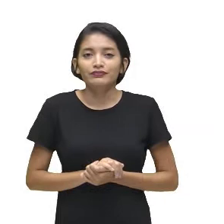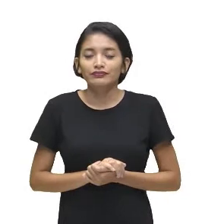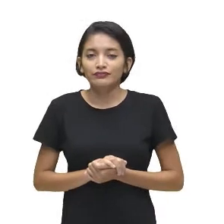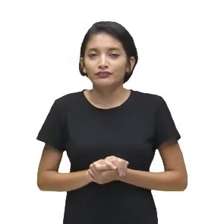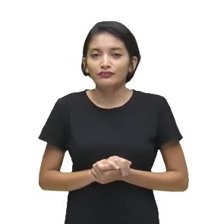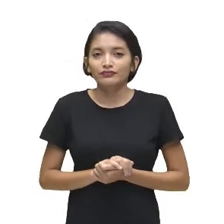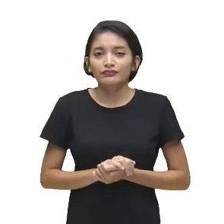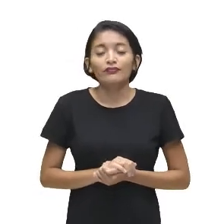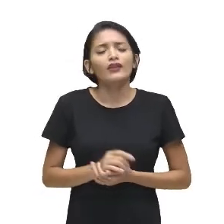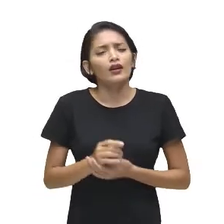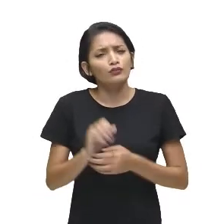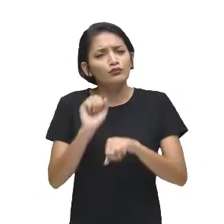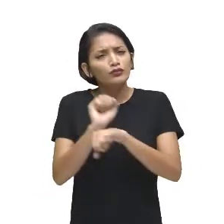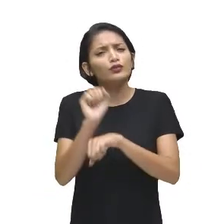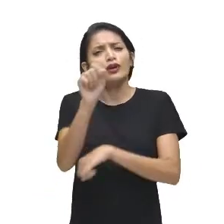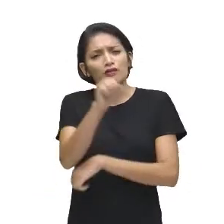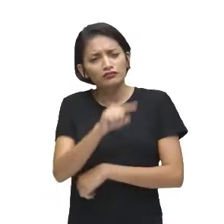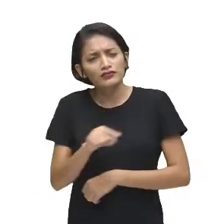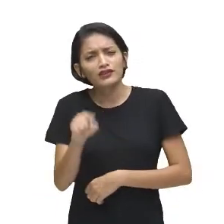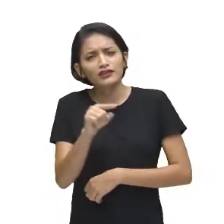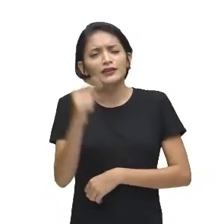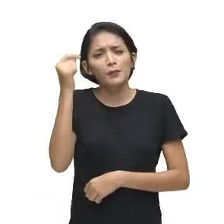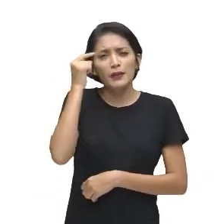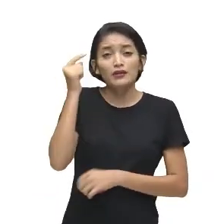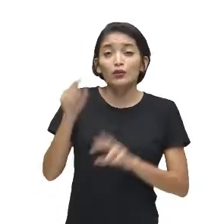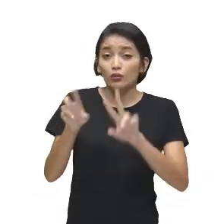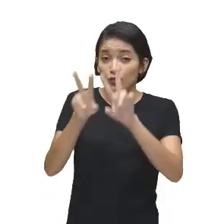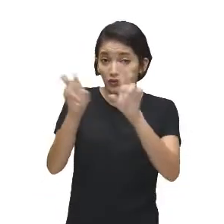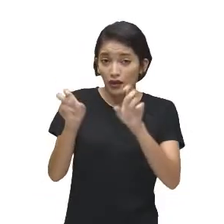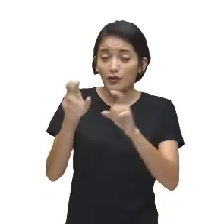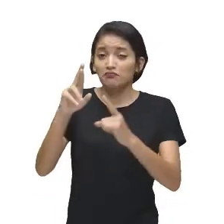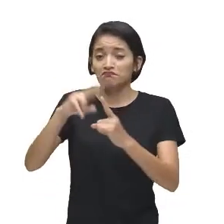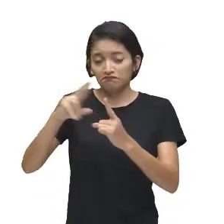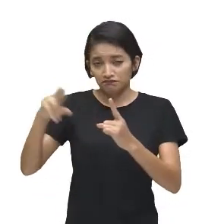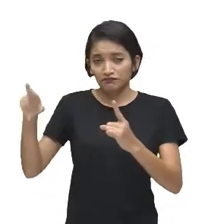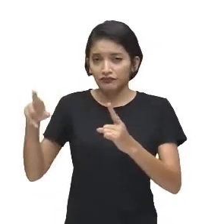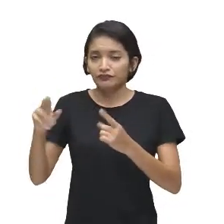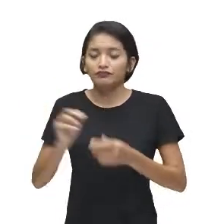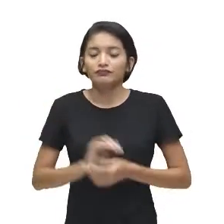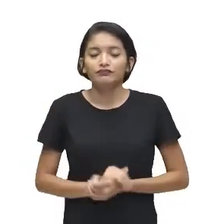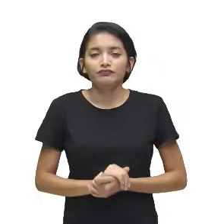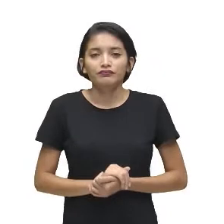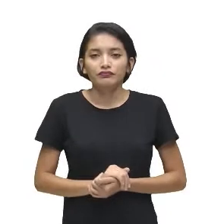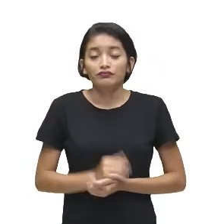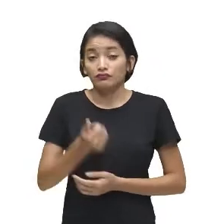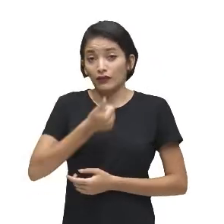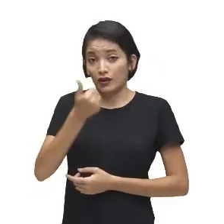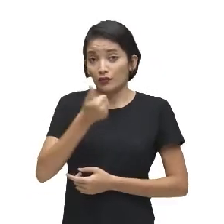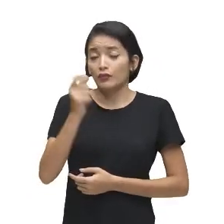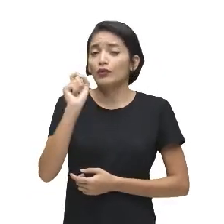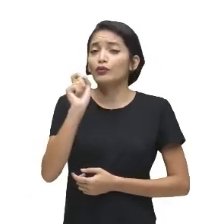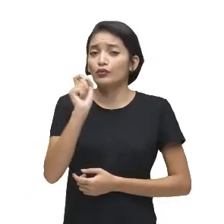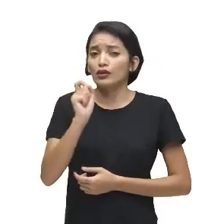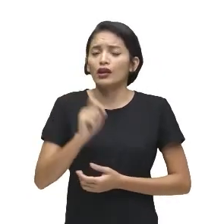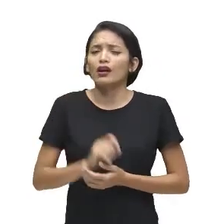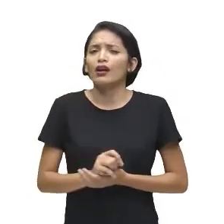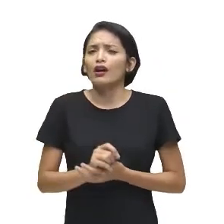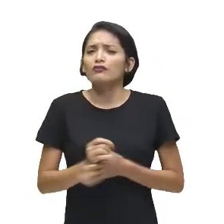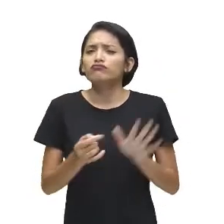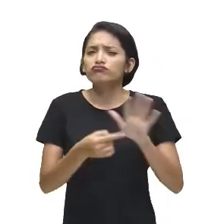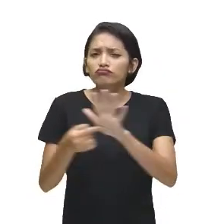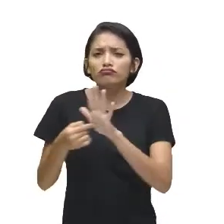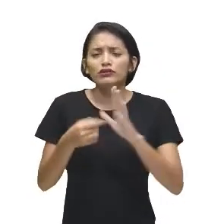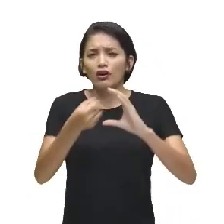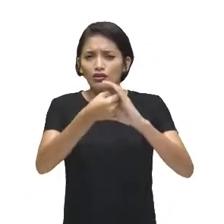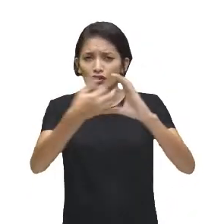quero fazer com que você pense a respeito desse tema, né? No primeiro momento, nós queremos ver algumas características